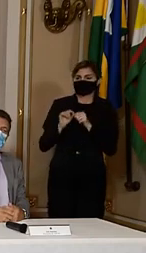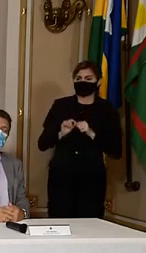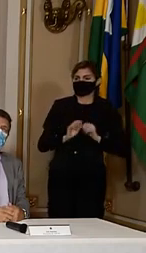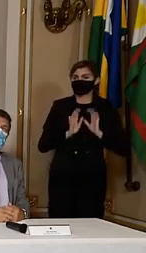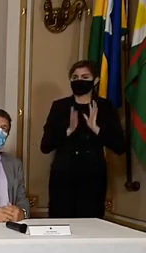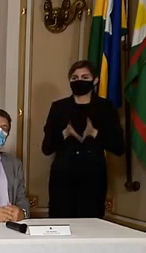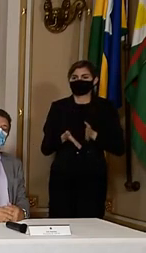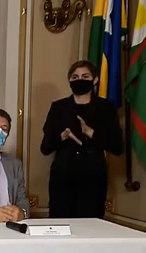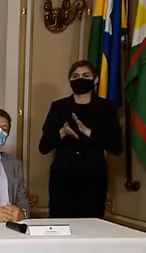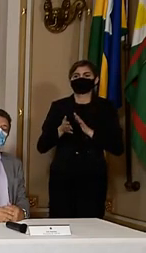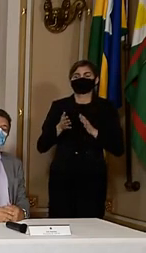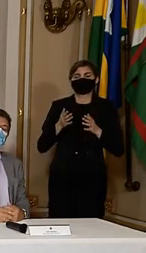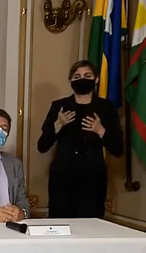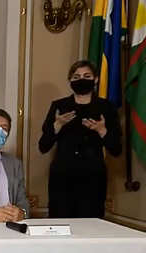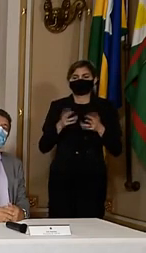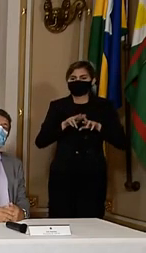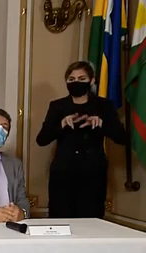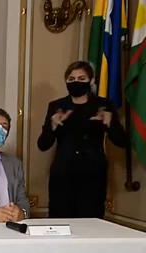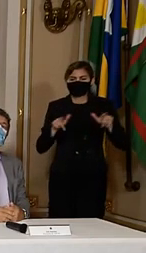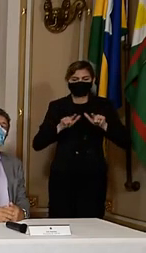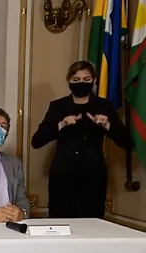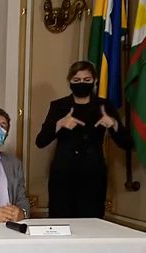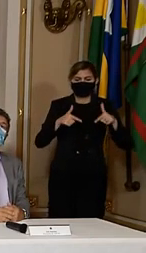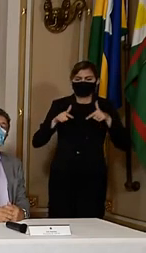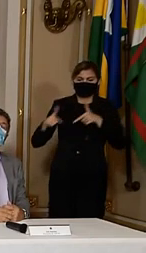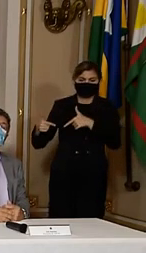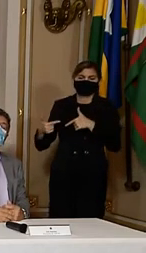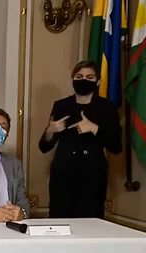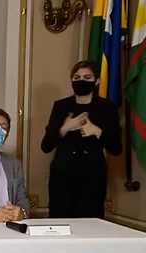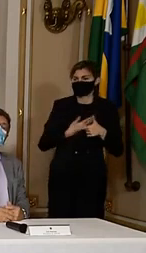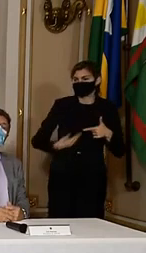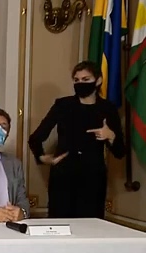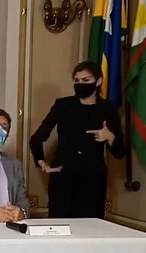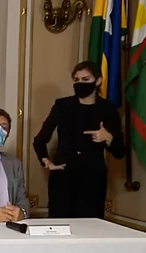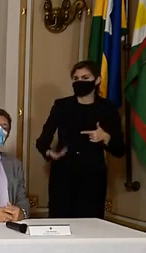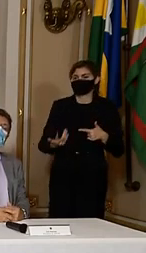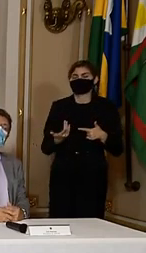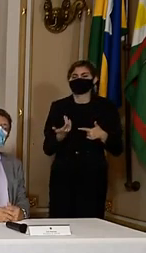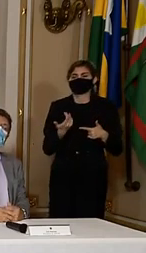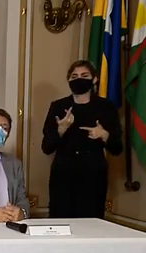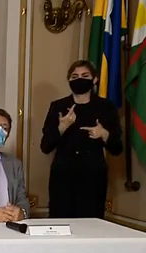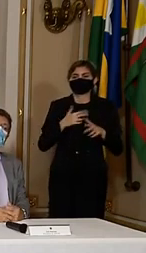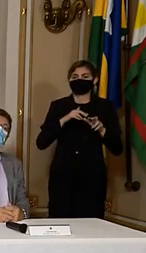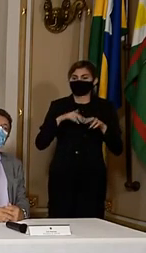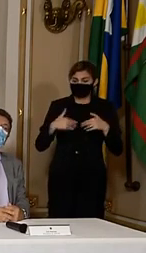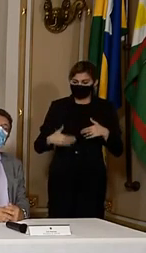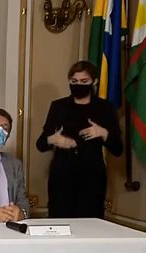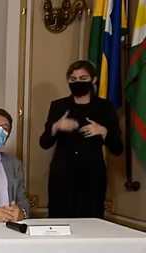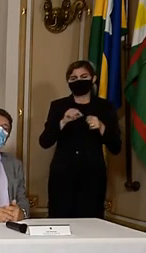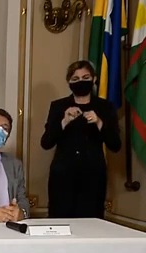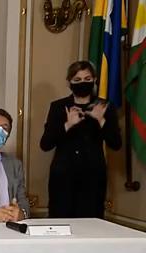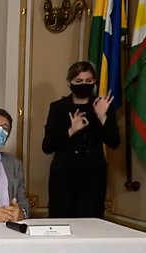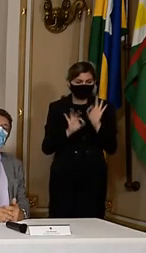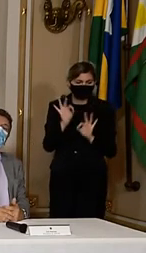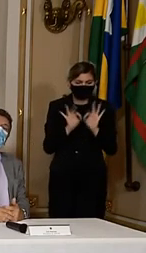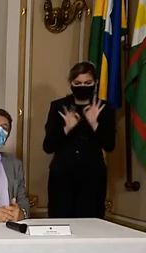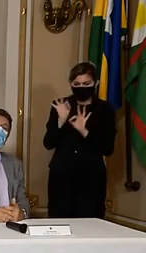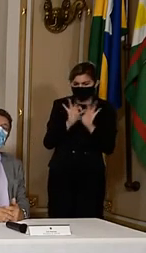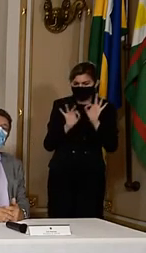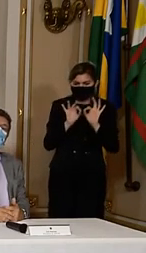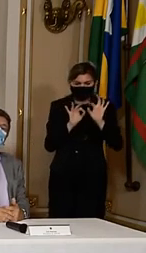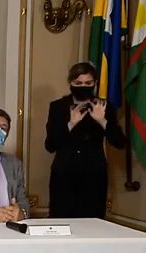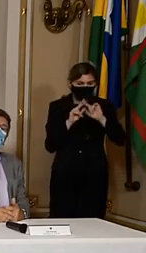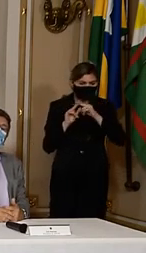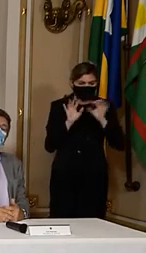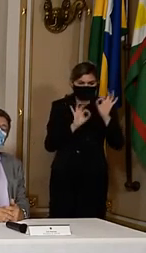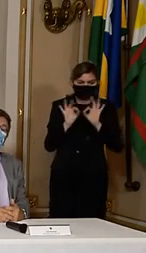fizemos frutos de várias ações de vários governos vamos fazer os ajustes necessários